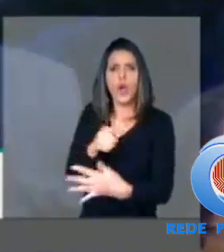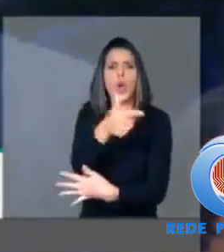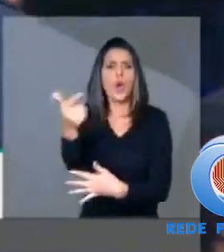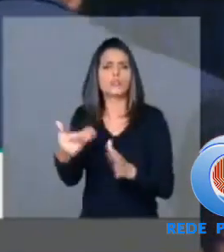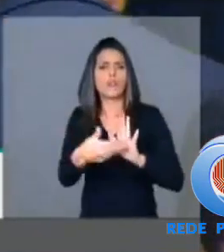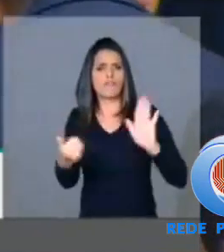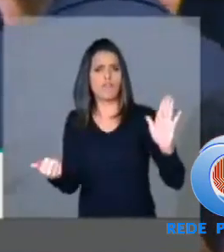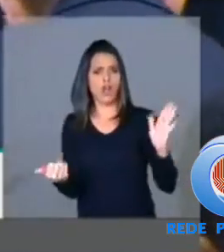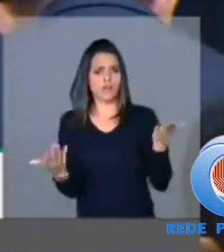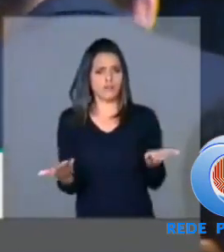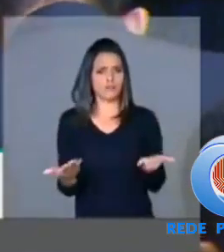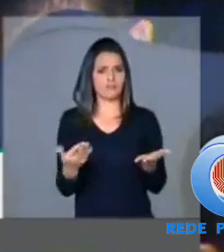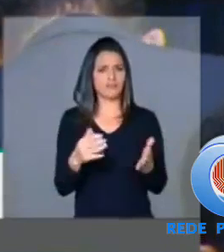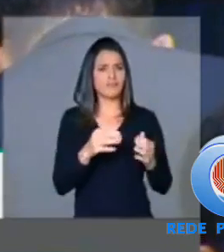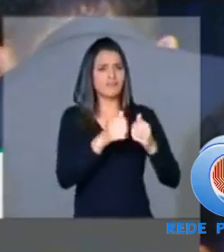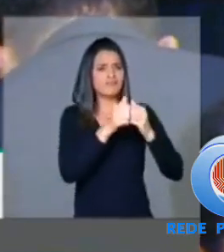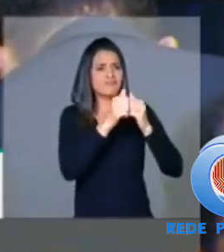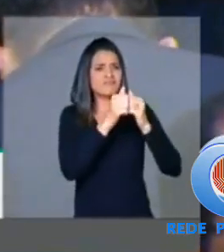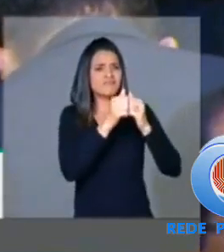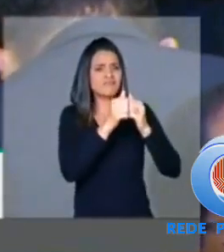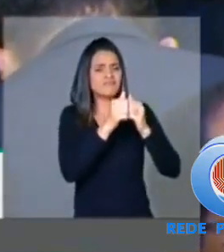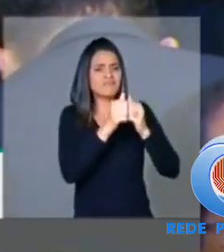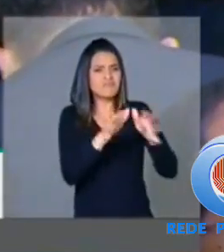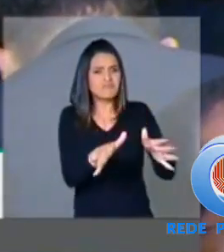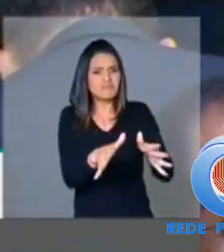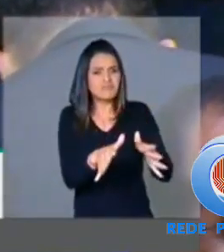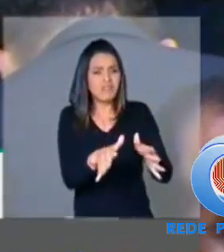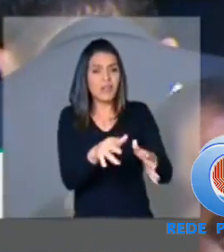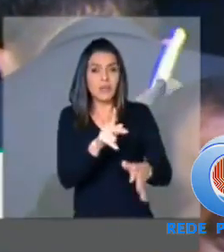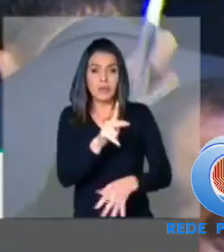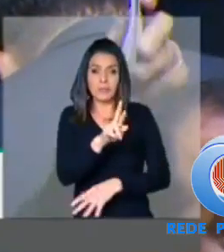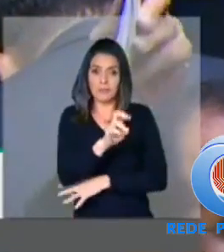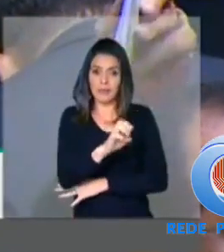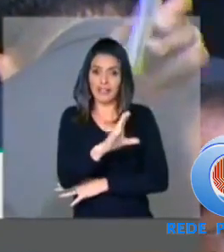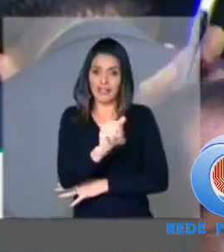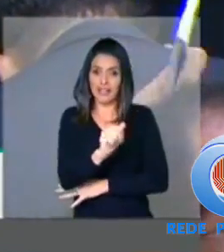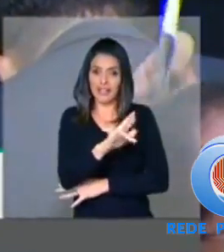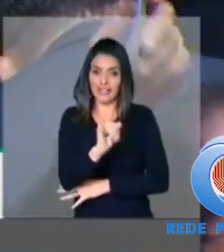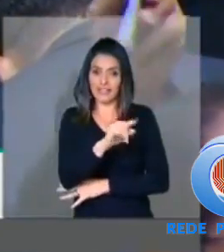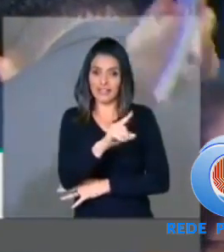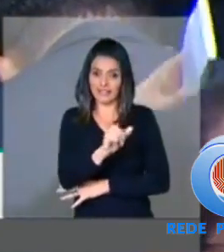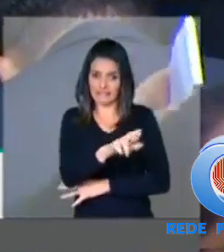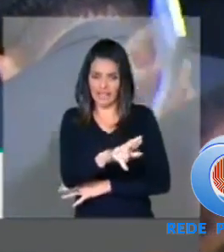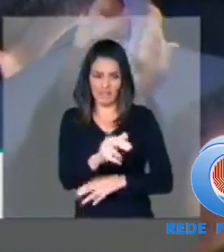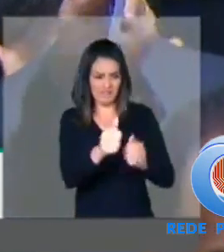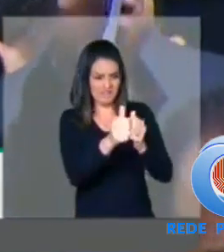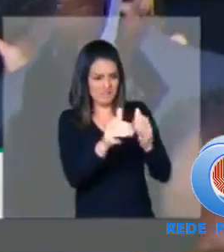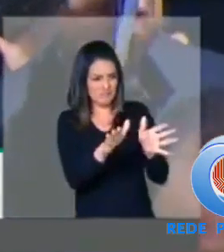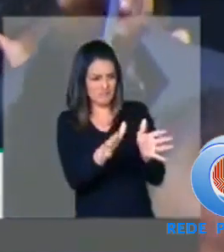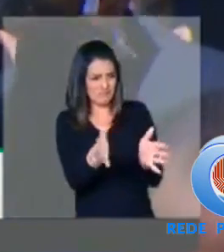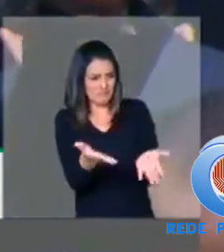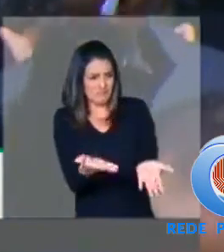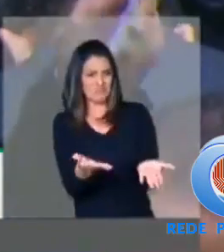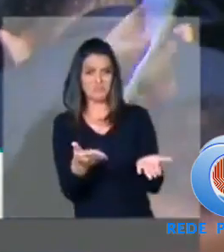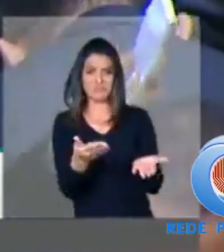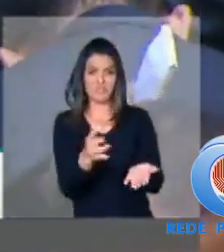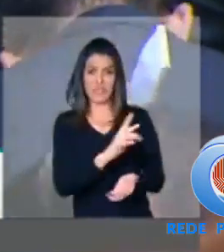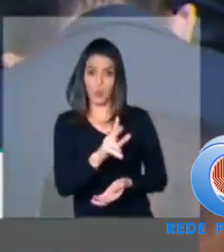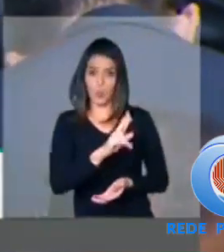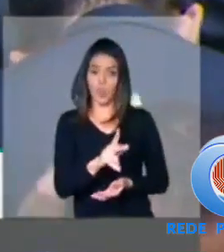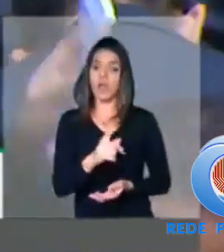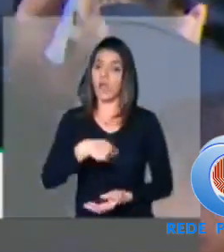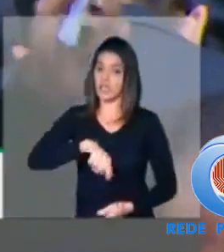de precarização, na verdade, nós estamos garantindo direitos trabalhistas para